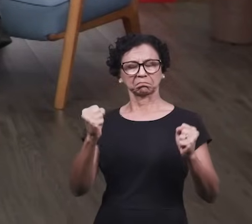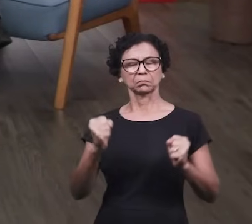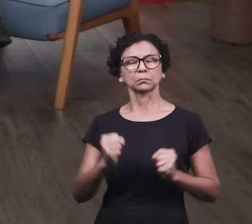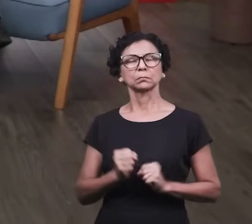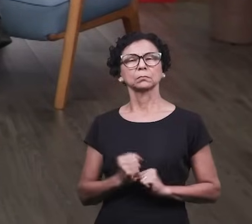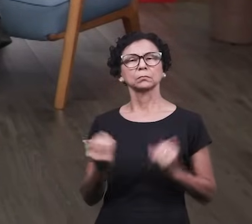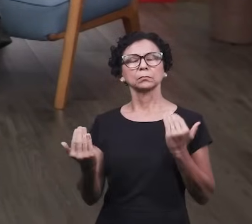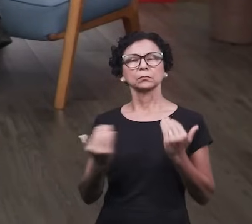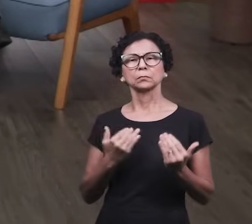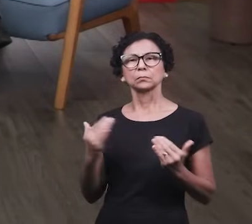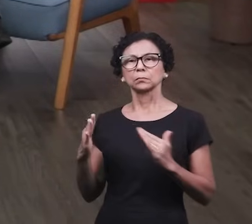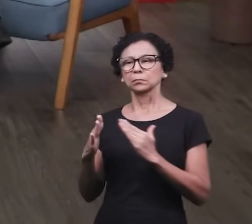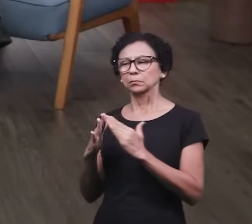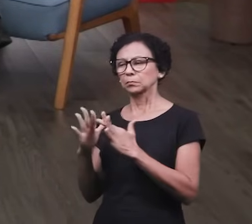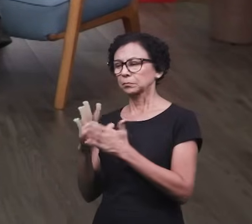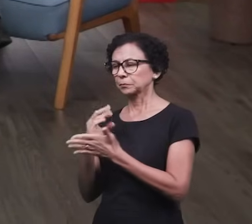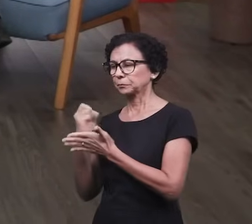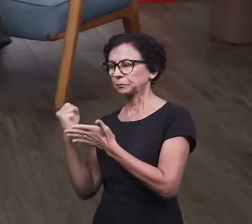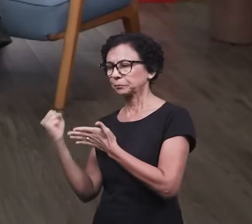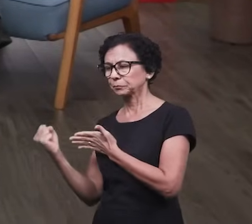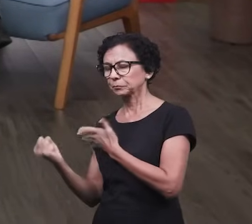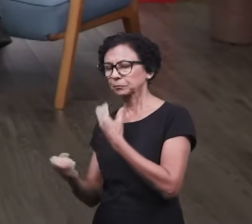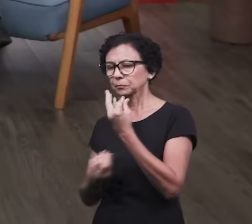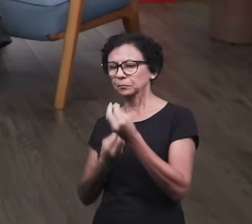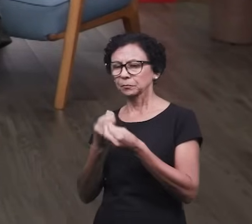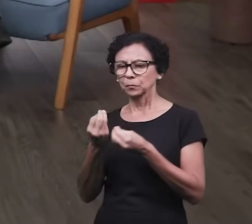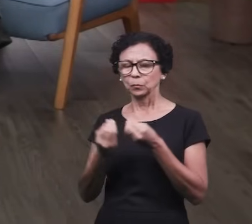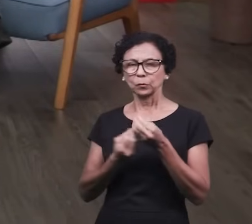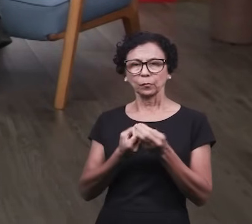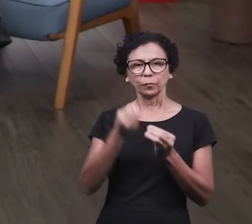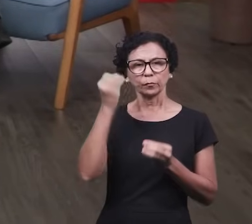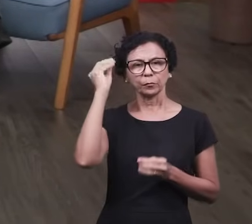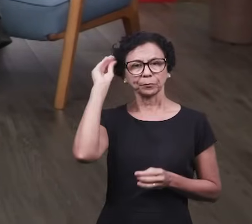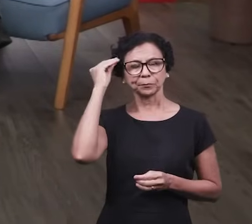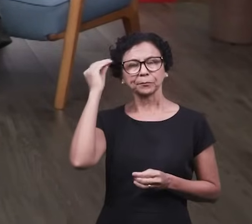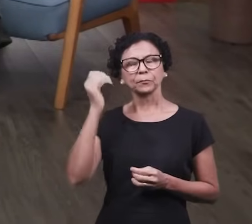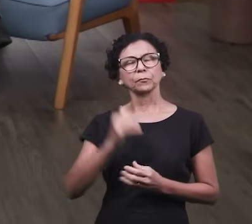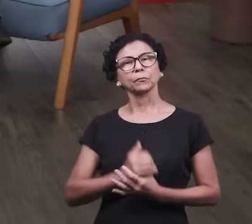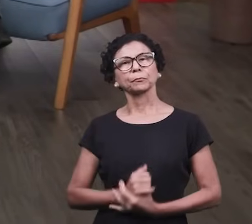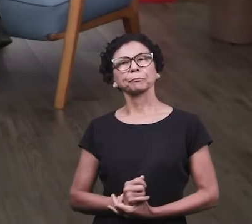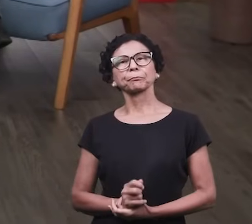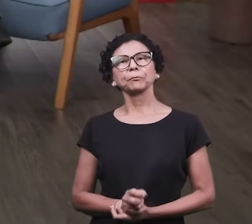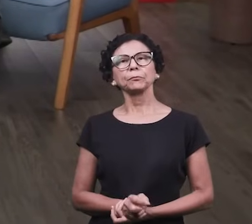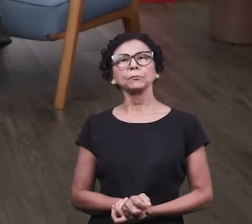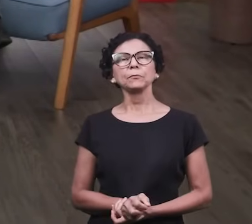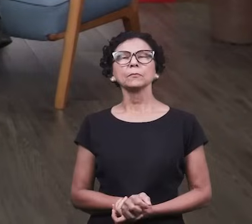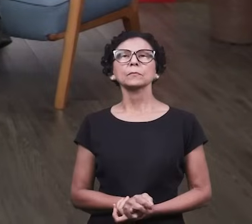momento do arrebatamento? Como é que nós podemos entender essa expressão